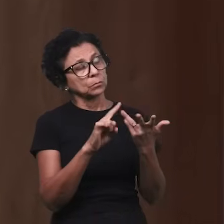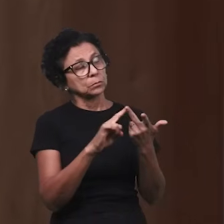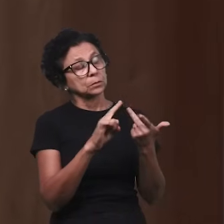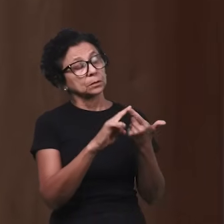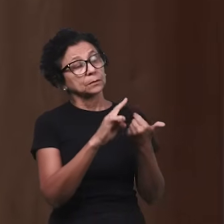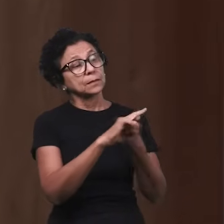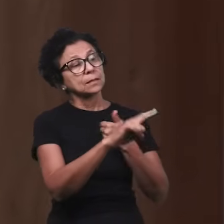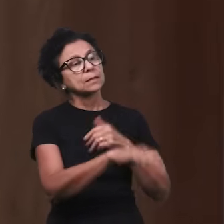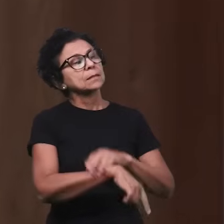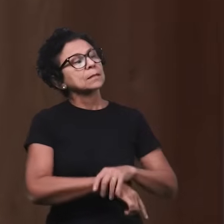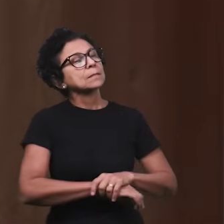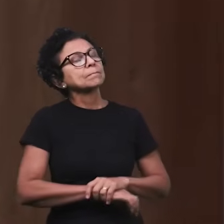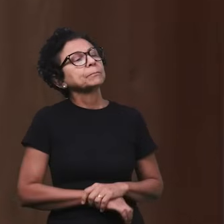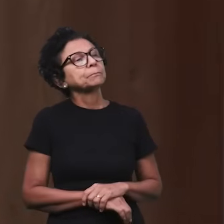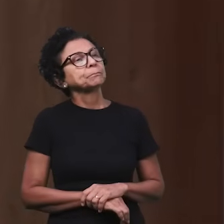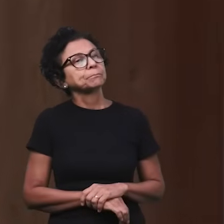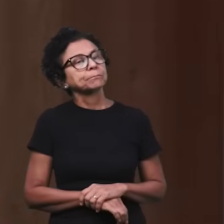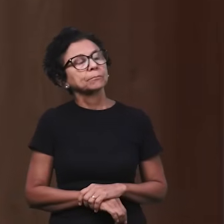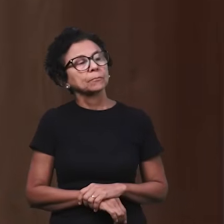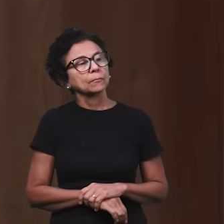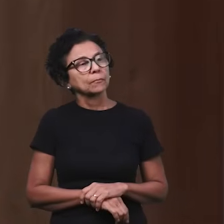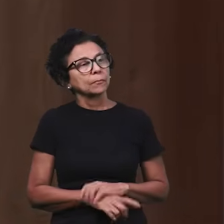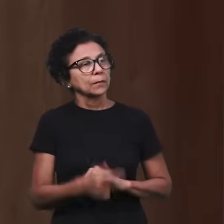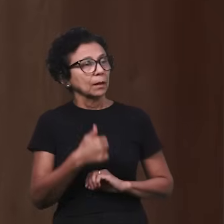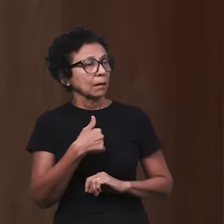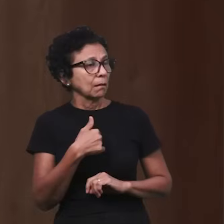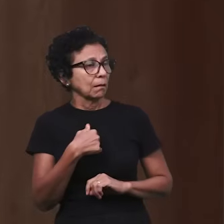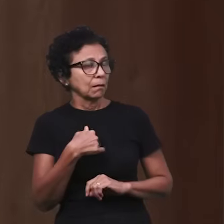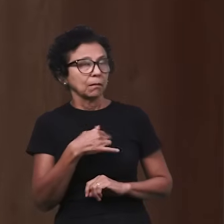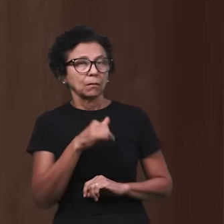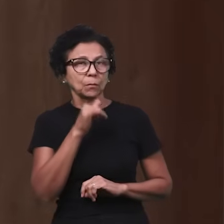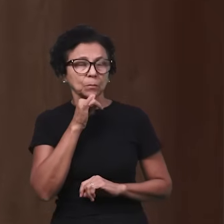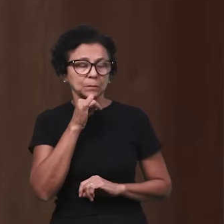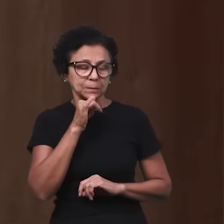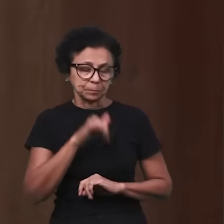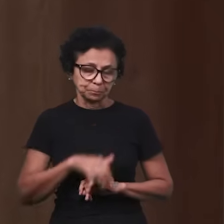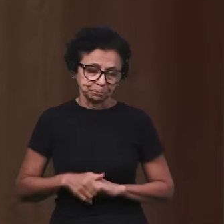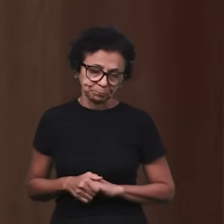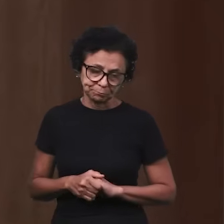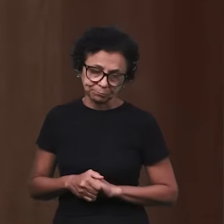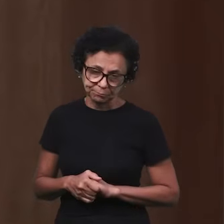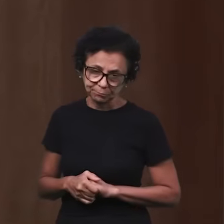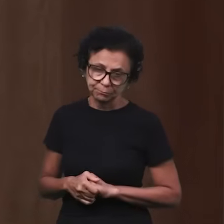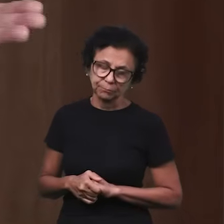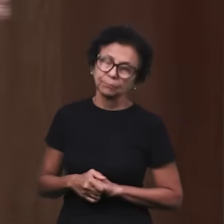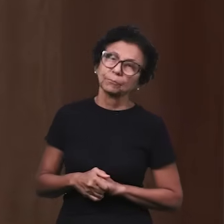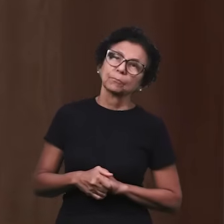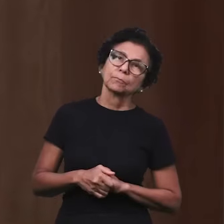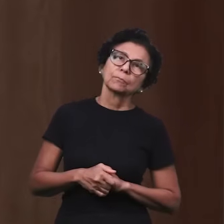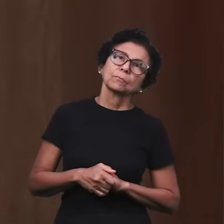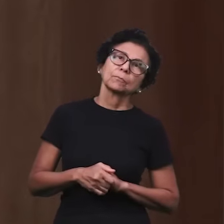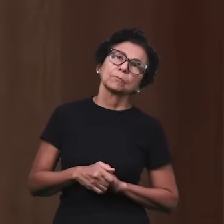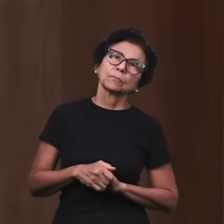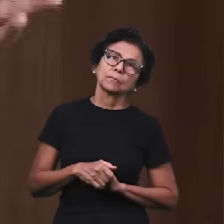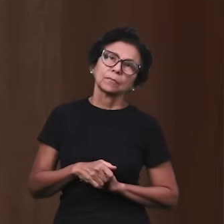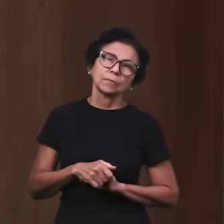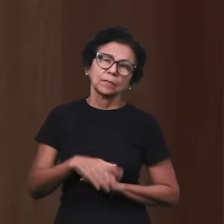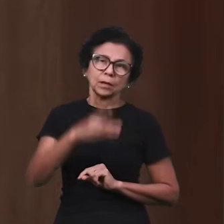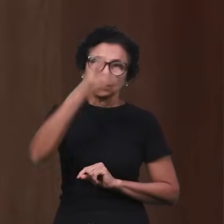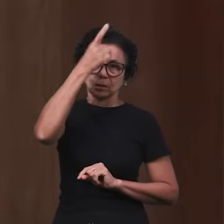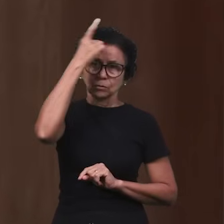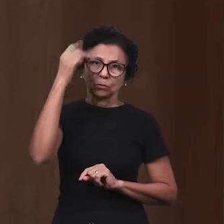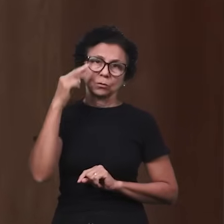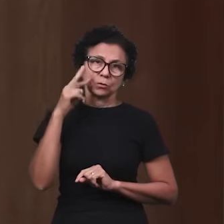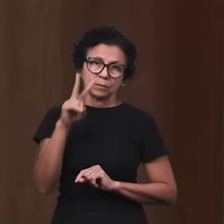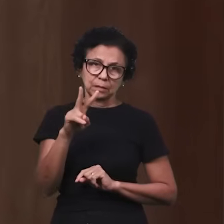eu, por exemplo, tenho experiência, você também tem. Eu nunca tive visão. Você tem, tal. Reclamo